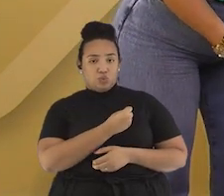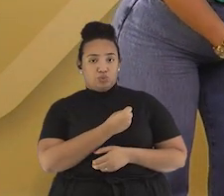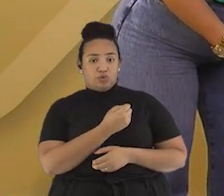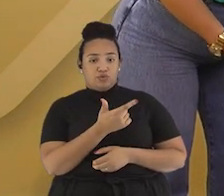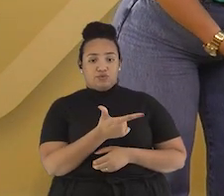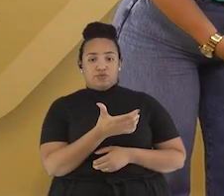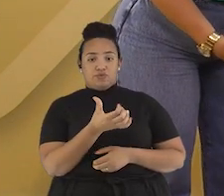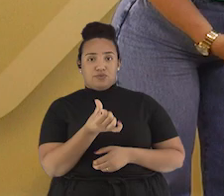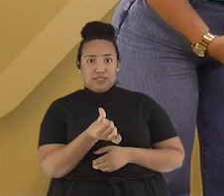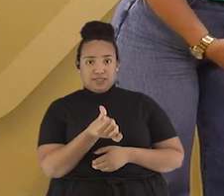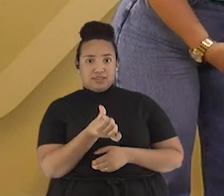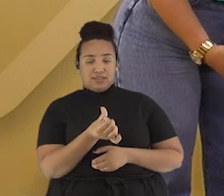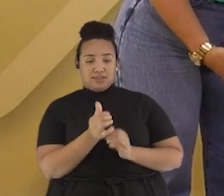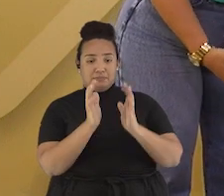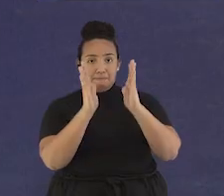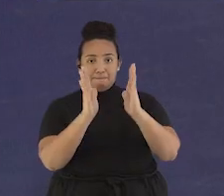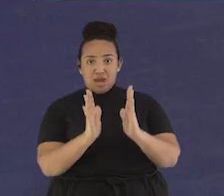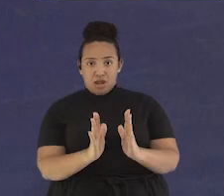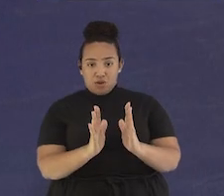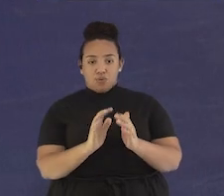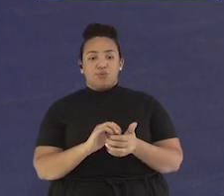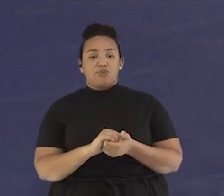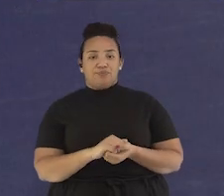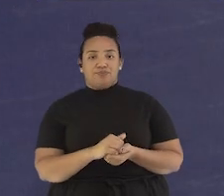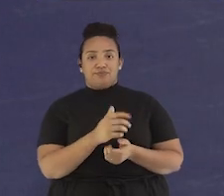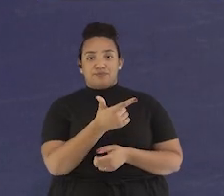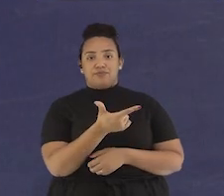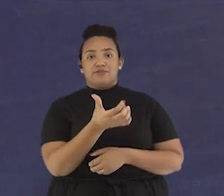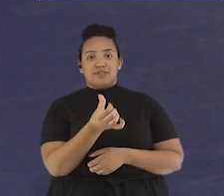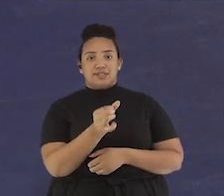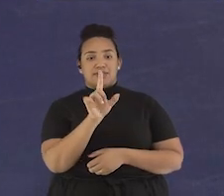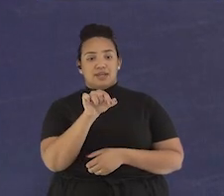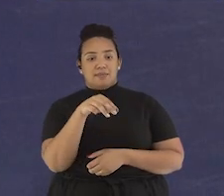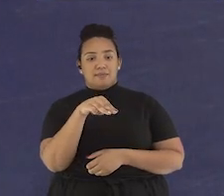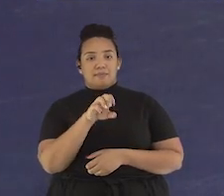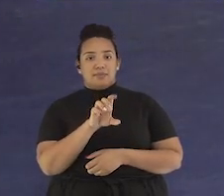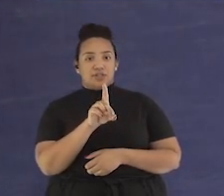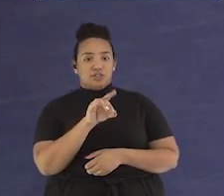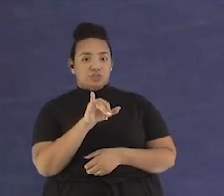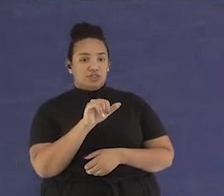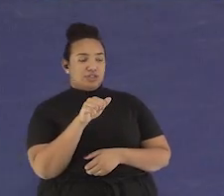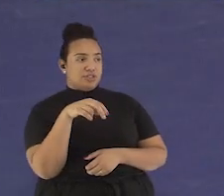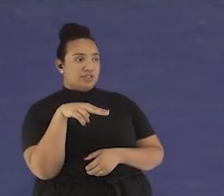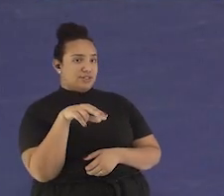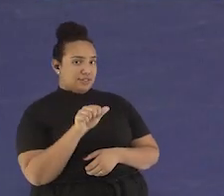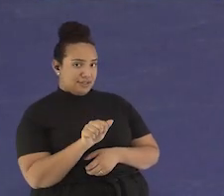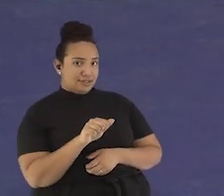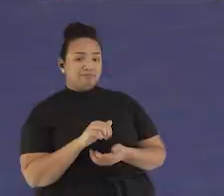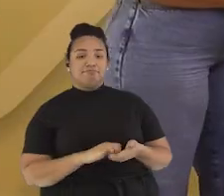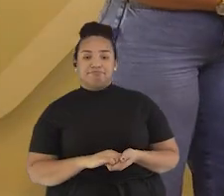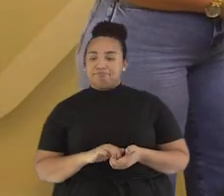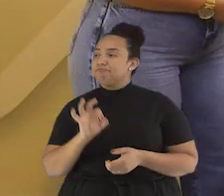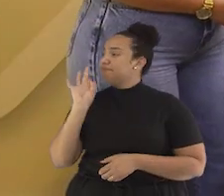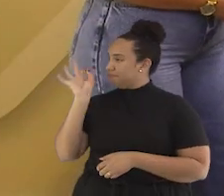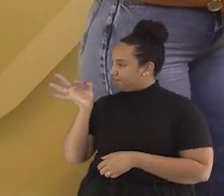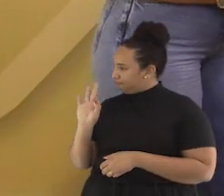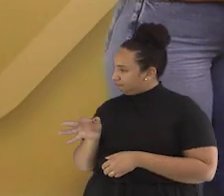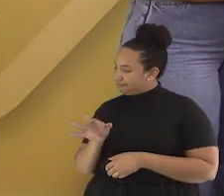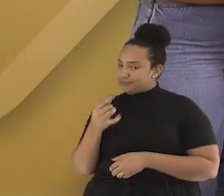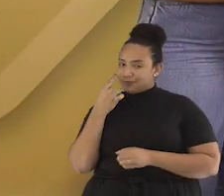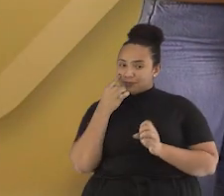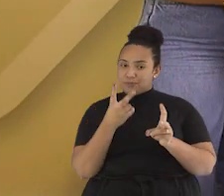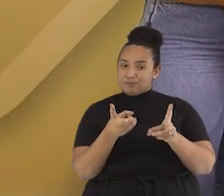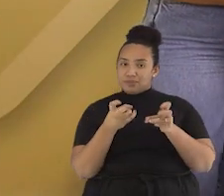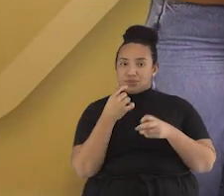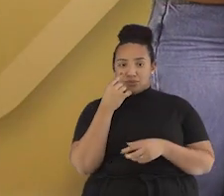aqui desses números? Então eu tenho o 26. 26 é a mediana, no caso. Exatamente,